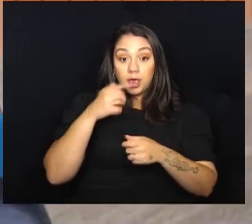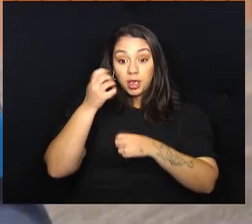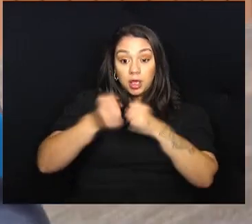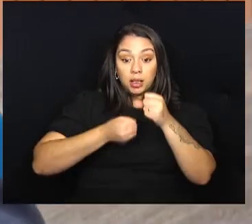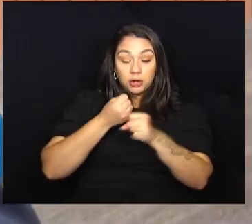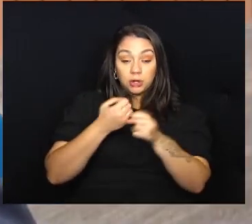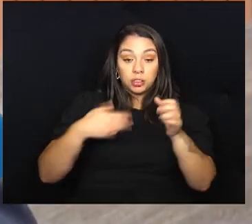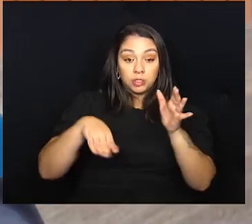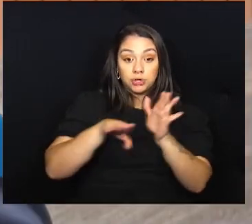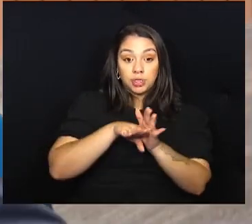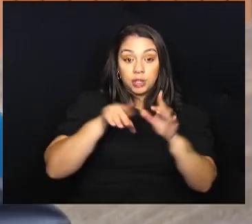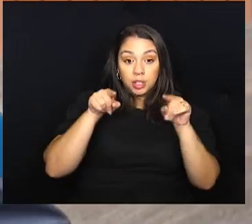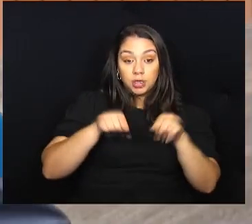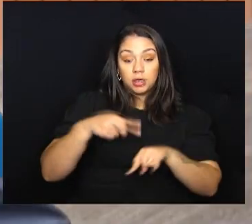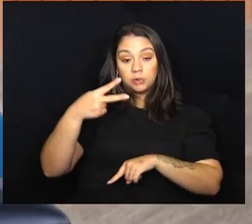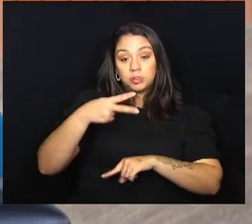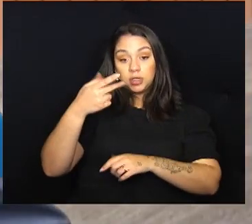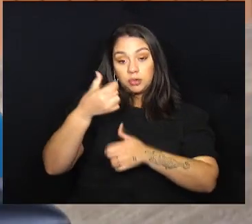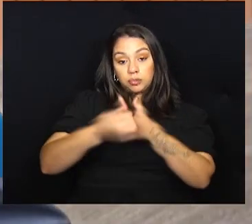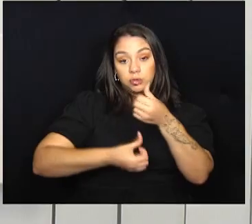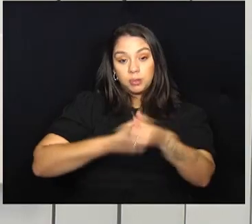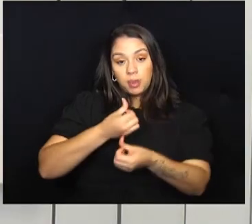chegar aqui no segundo semestre.